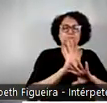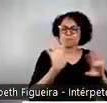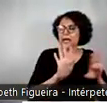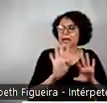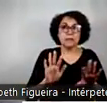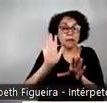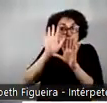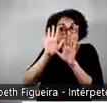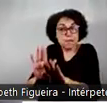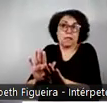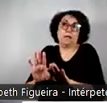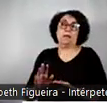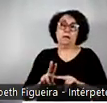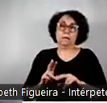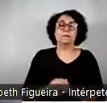a gente teve aí